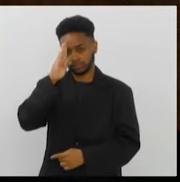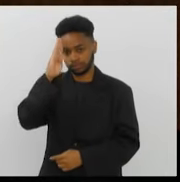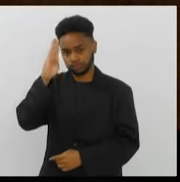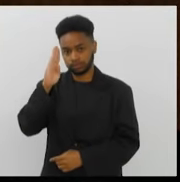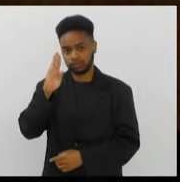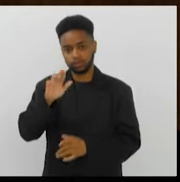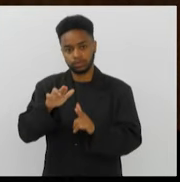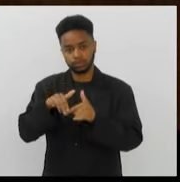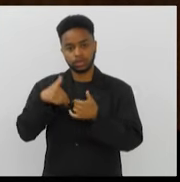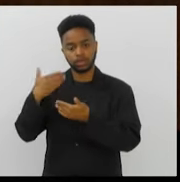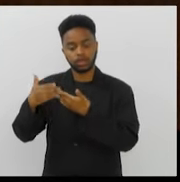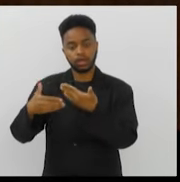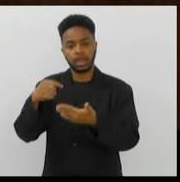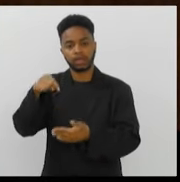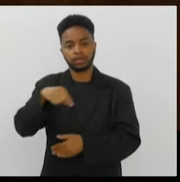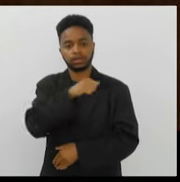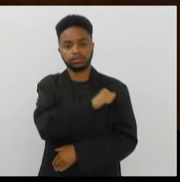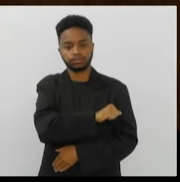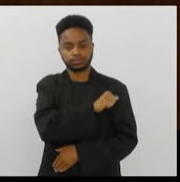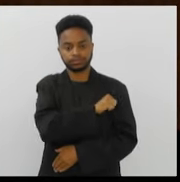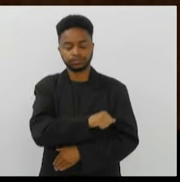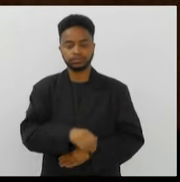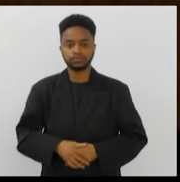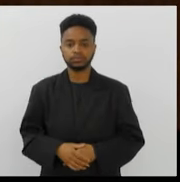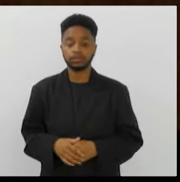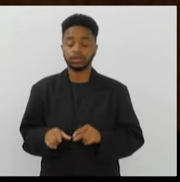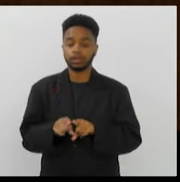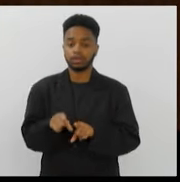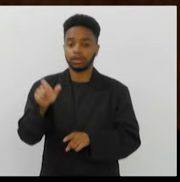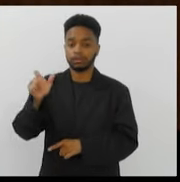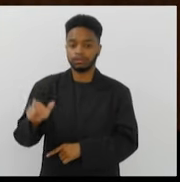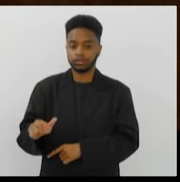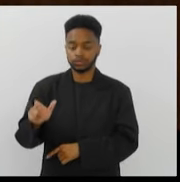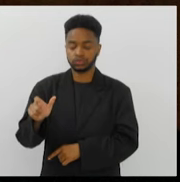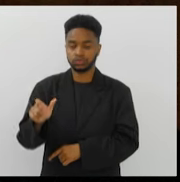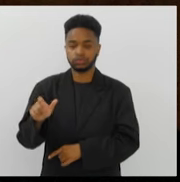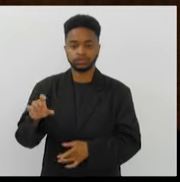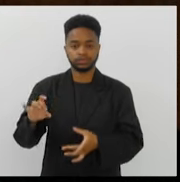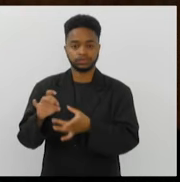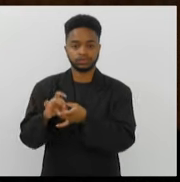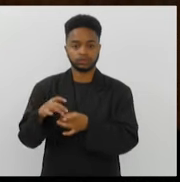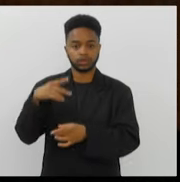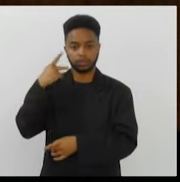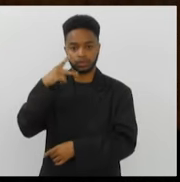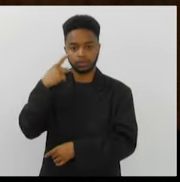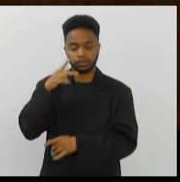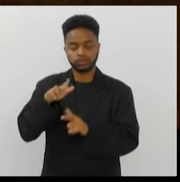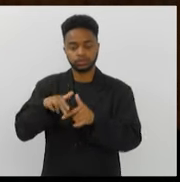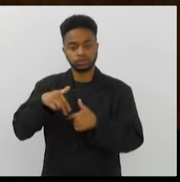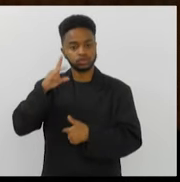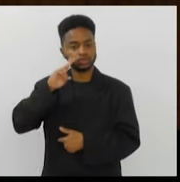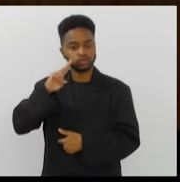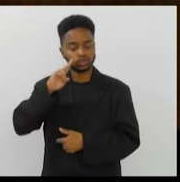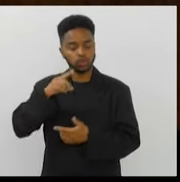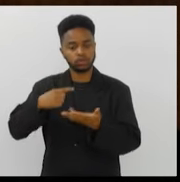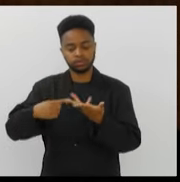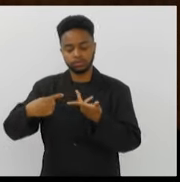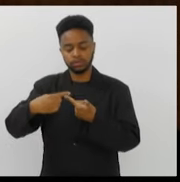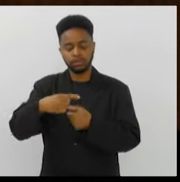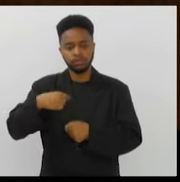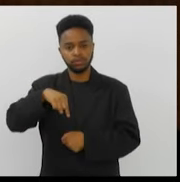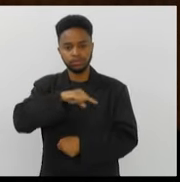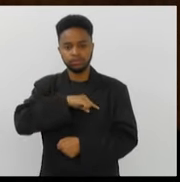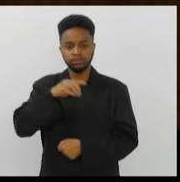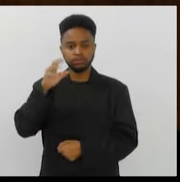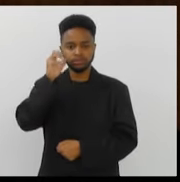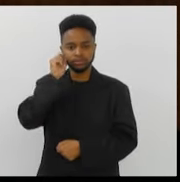pelo desenvolvimento do Estado do Rio de Janeiro, é uma pessoa que está na política pelas histórias que já pude ouvir